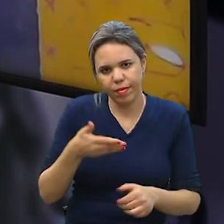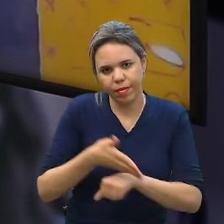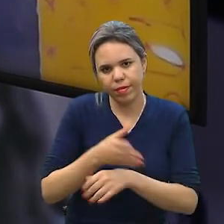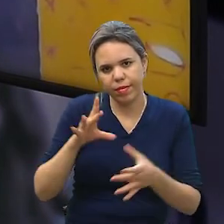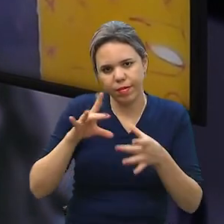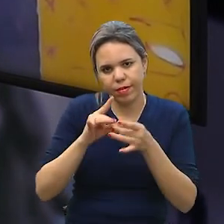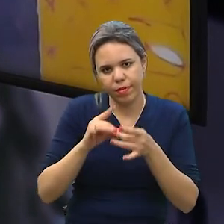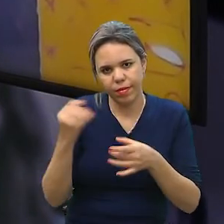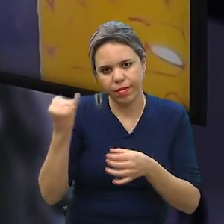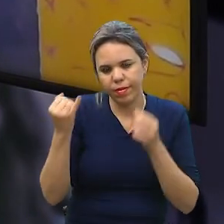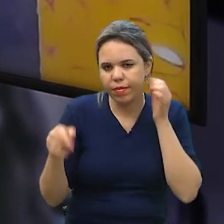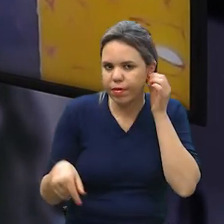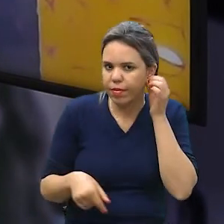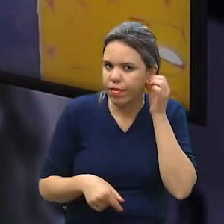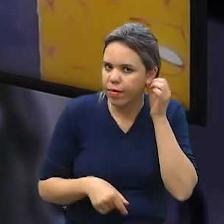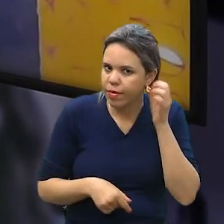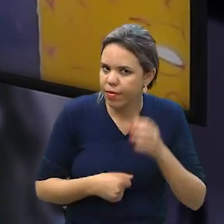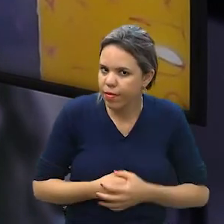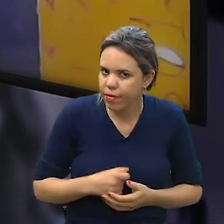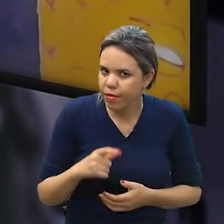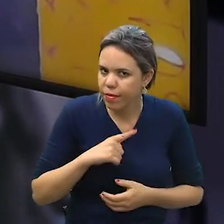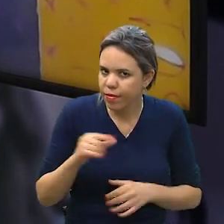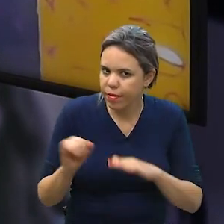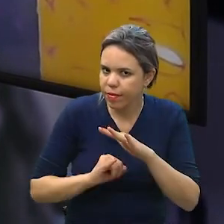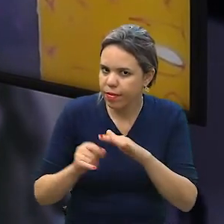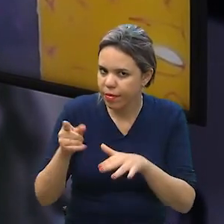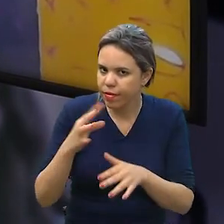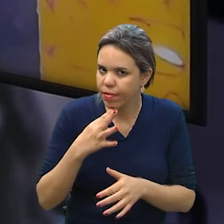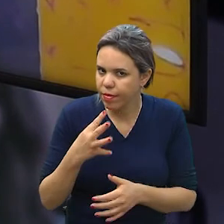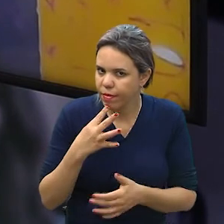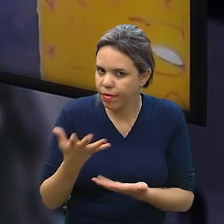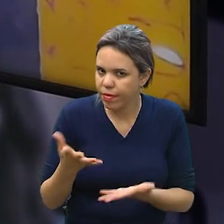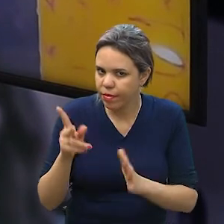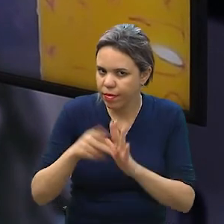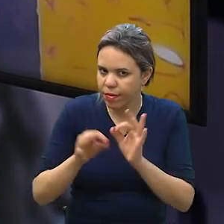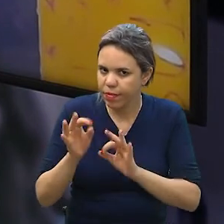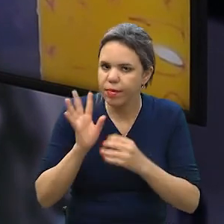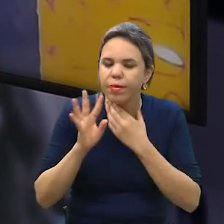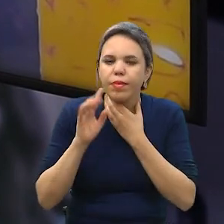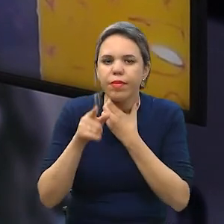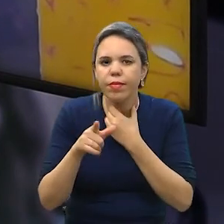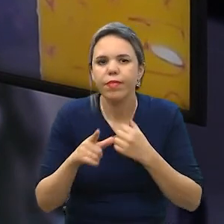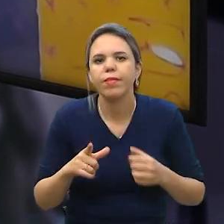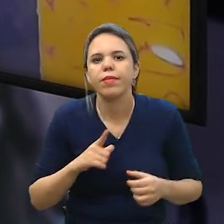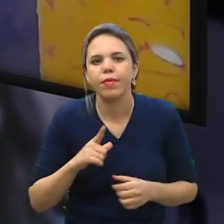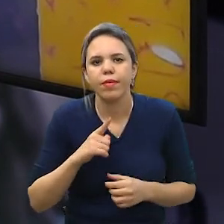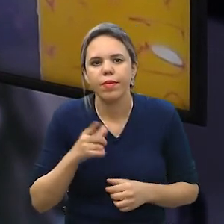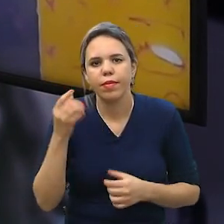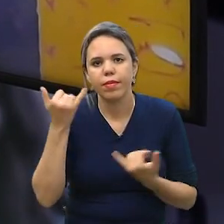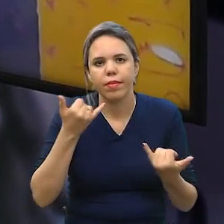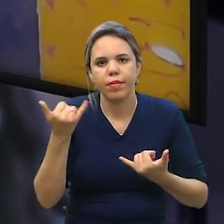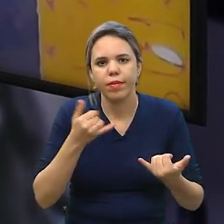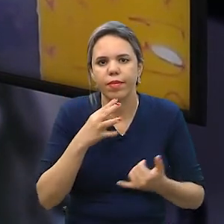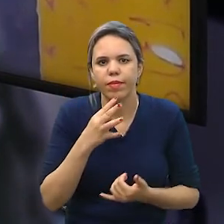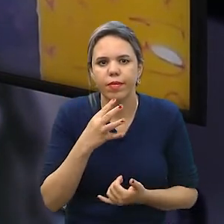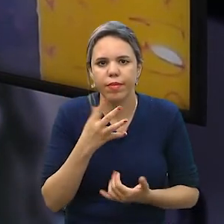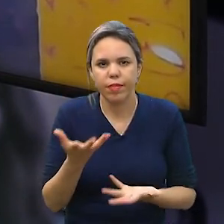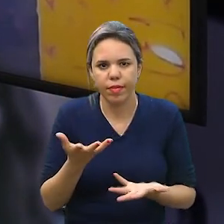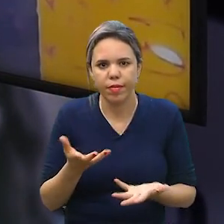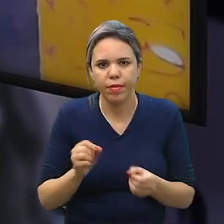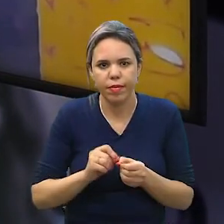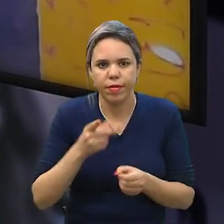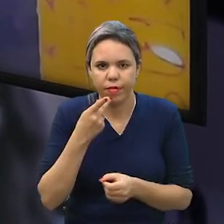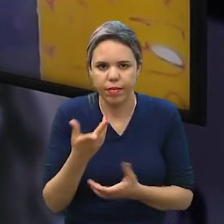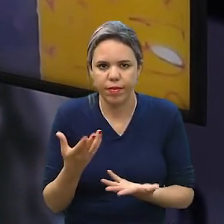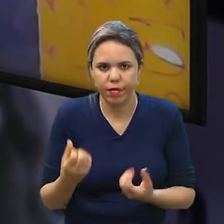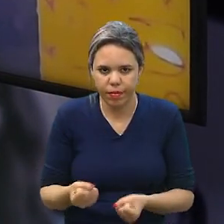parceria, que é muito importante. Tem uma instituição que você conheça, tem um projeto bacana que você tenha ouvido falar, que conheça, quer que a gente fale